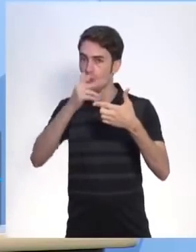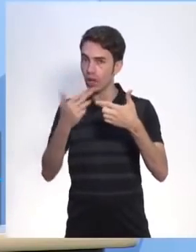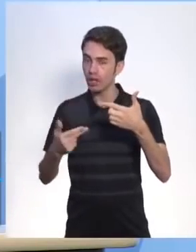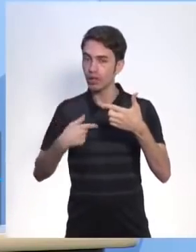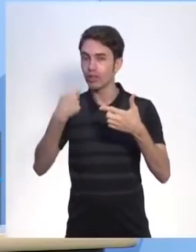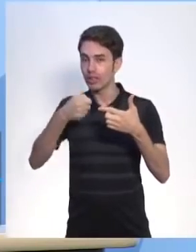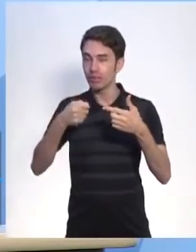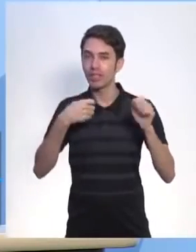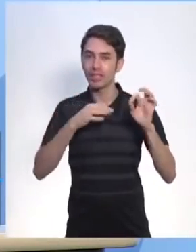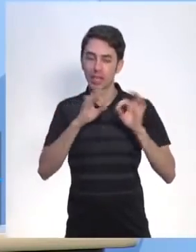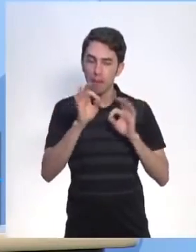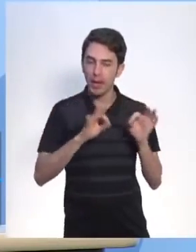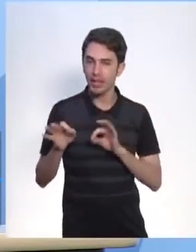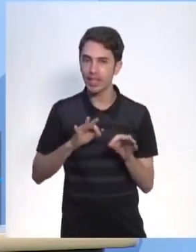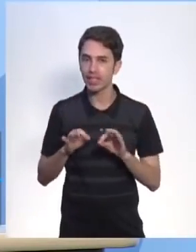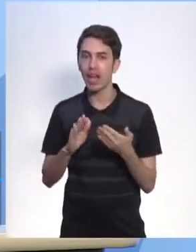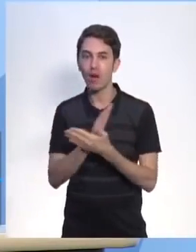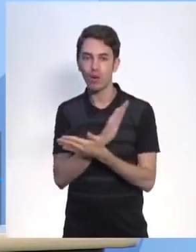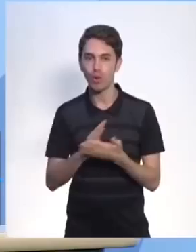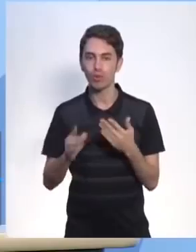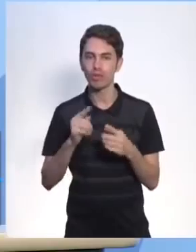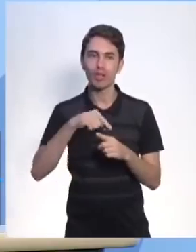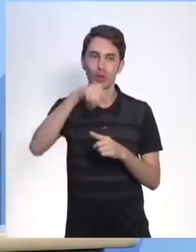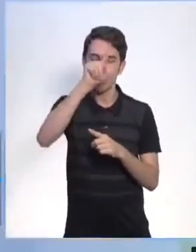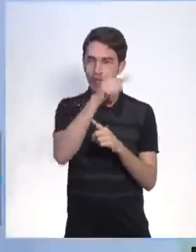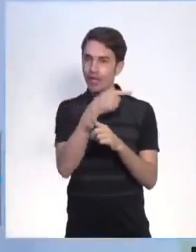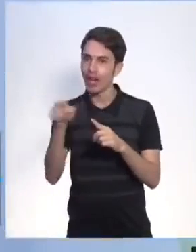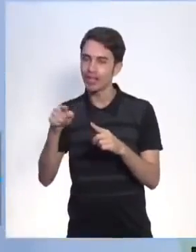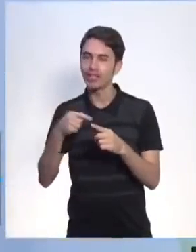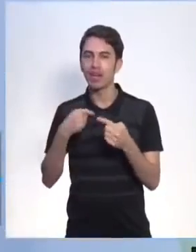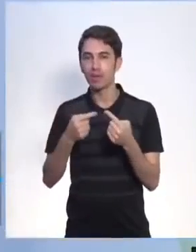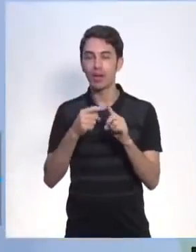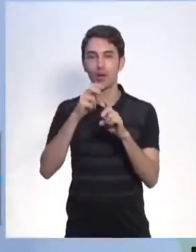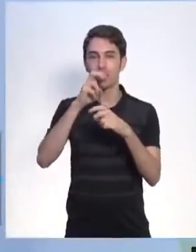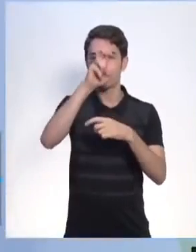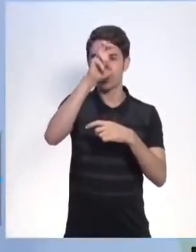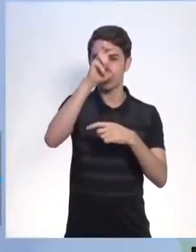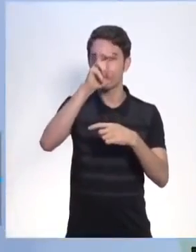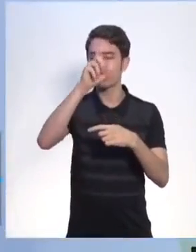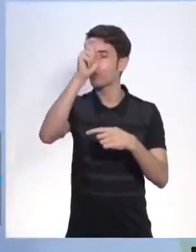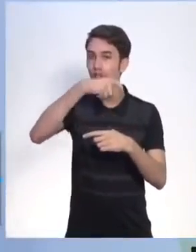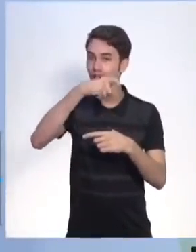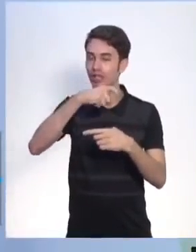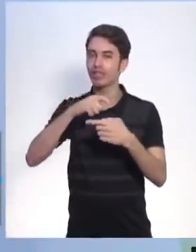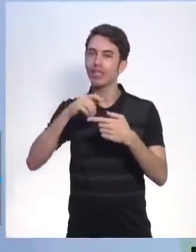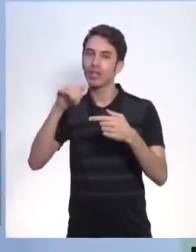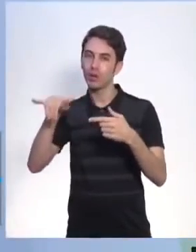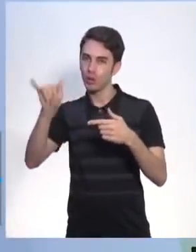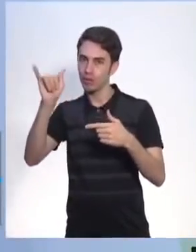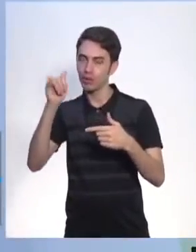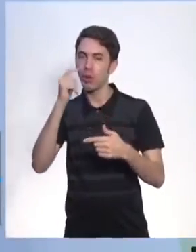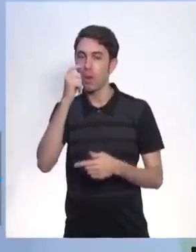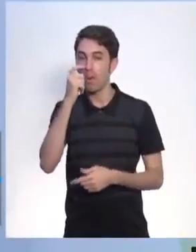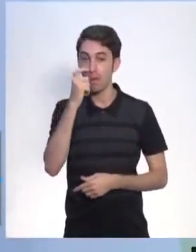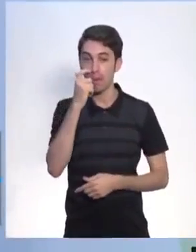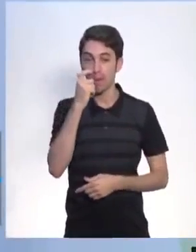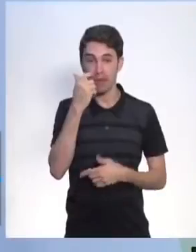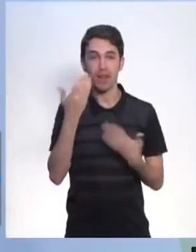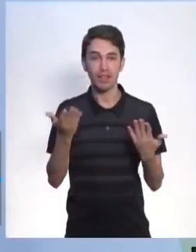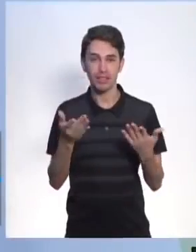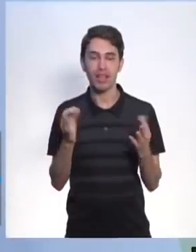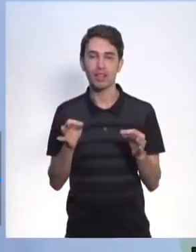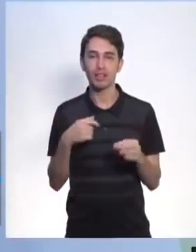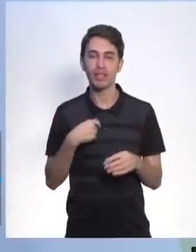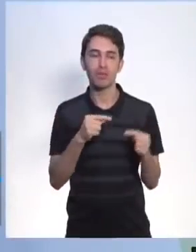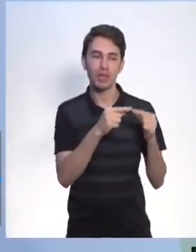algumas coordenadas, que são x e y. Boa, isso mesmo. Literalmente o plano cartesiano é isso mesmo. São